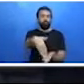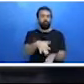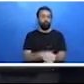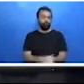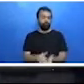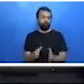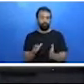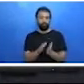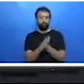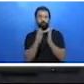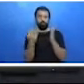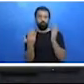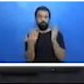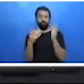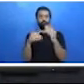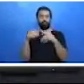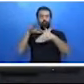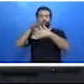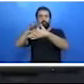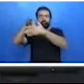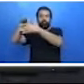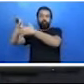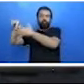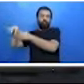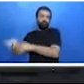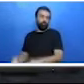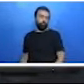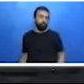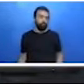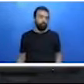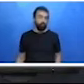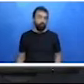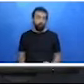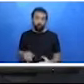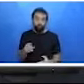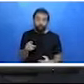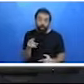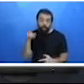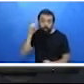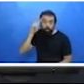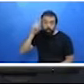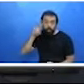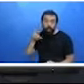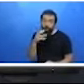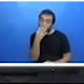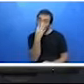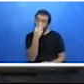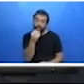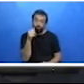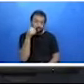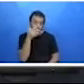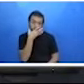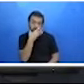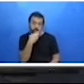os folhetos lá do cordel de penduradinhos ali no varalzinho e nós vimos o causo do lobisomem.